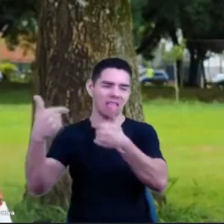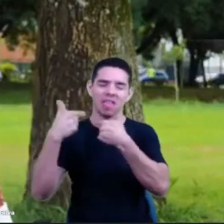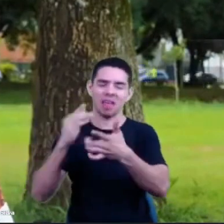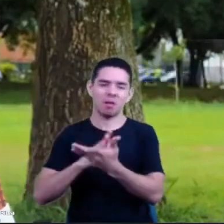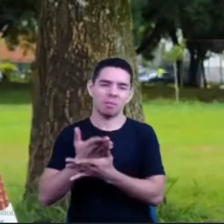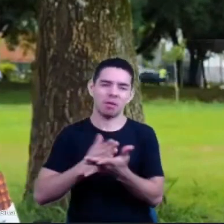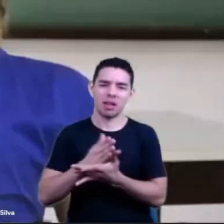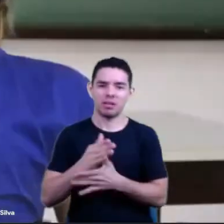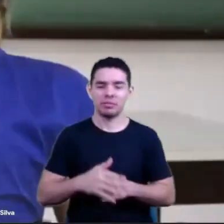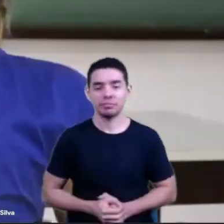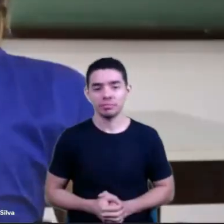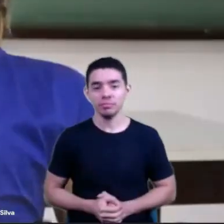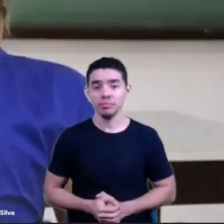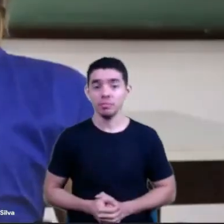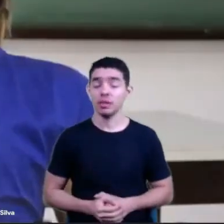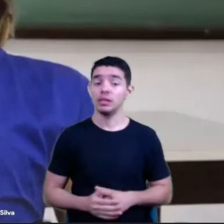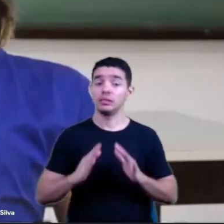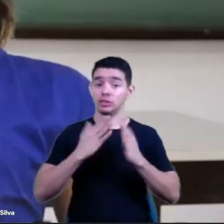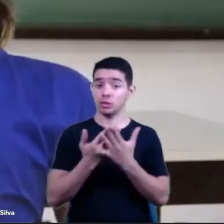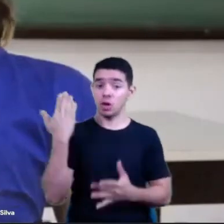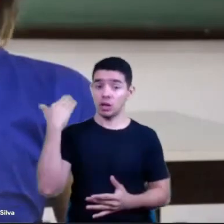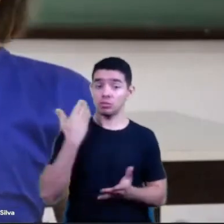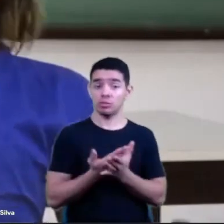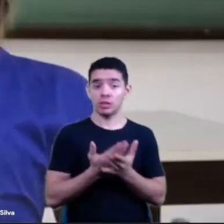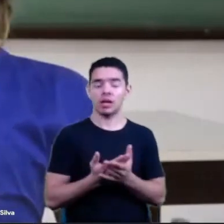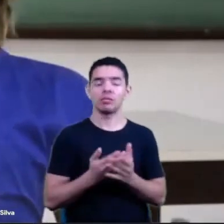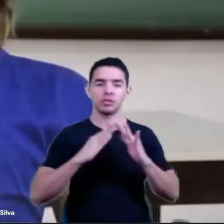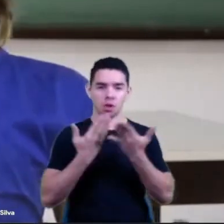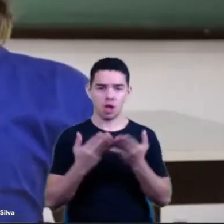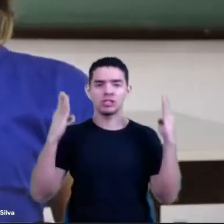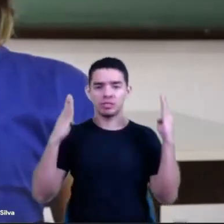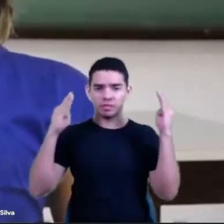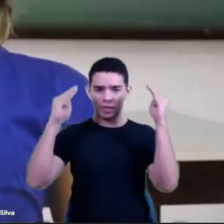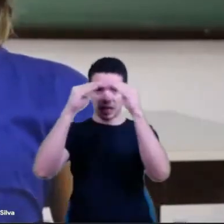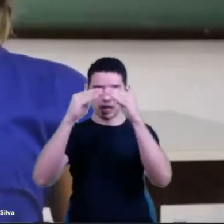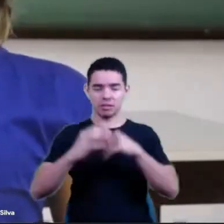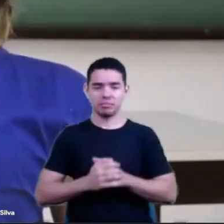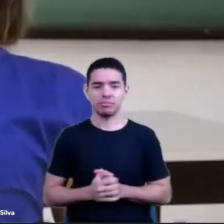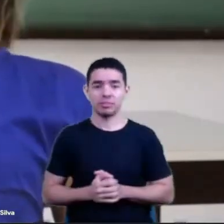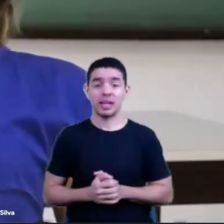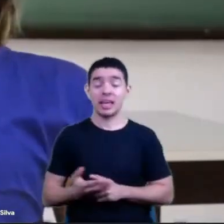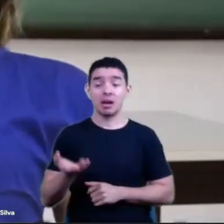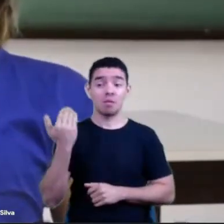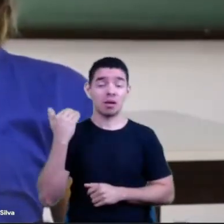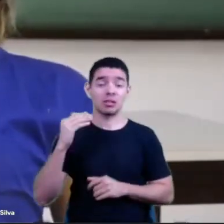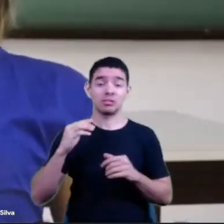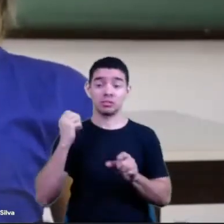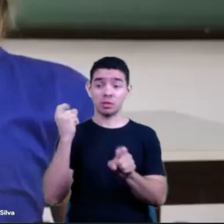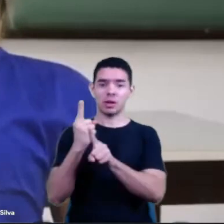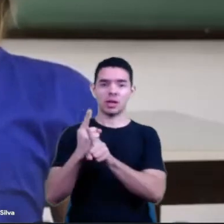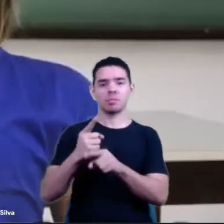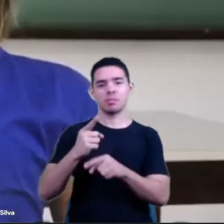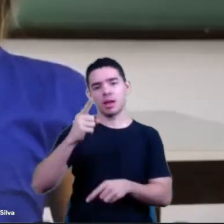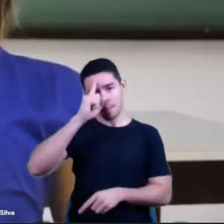incomodavam, essas coisas. Um colégio que eu estudava, um colégio de freira, e eles, quando descobriram isso, me mandaram